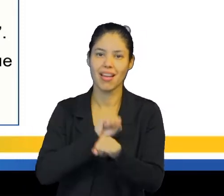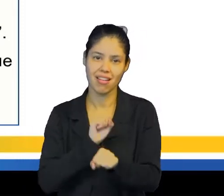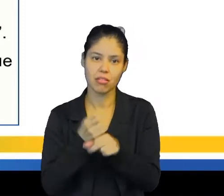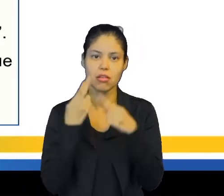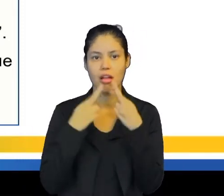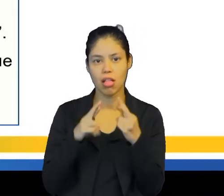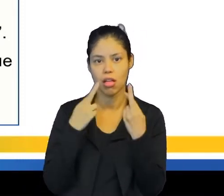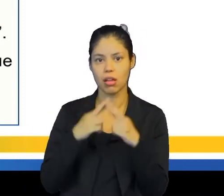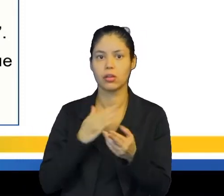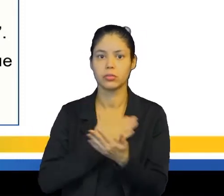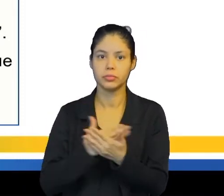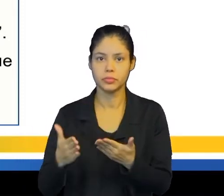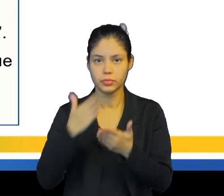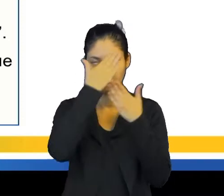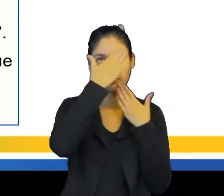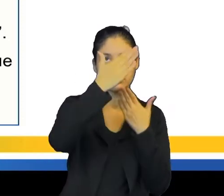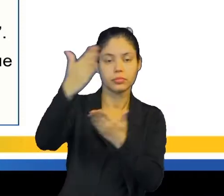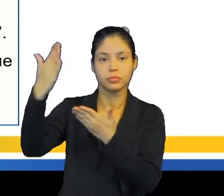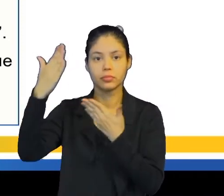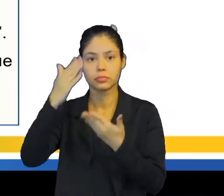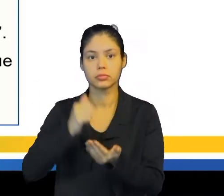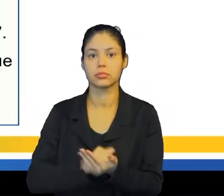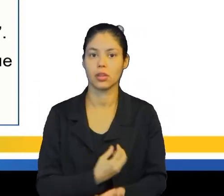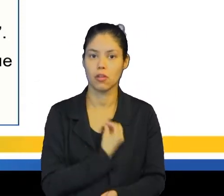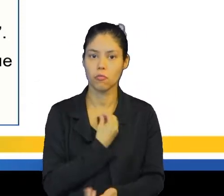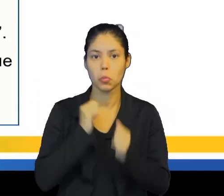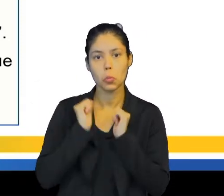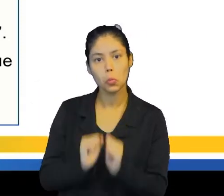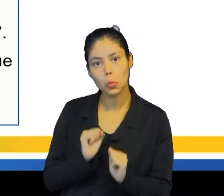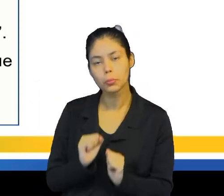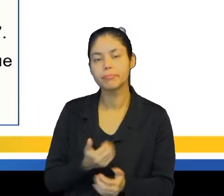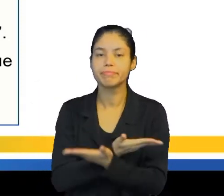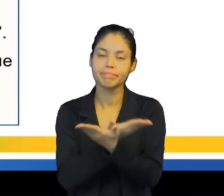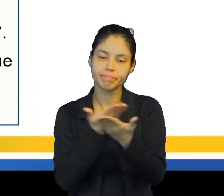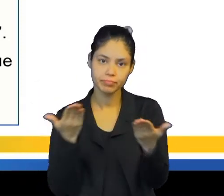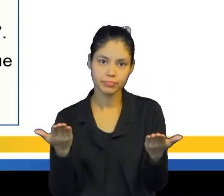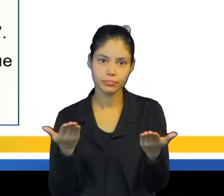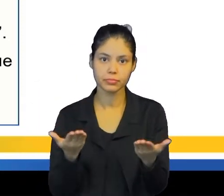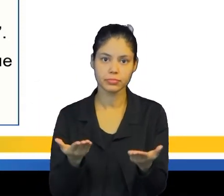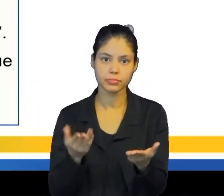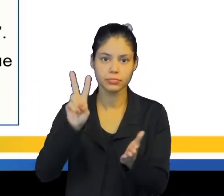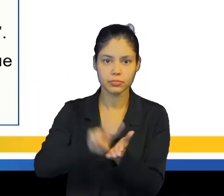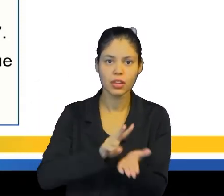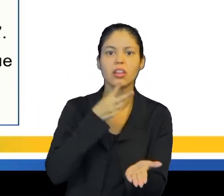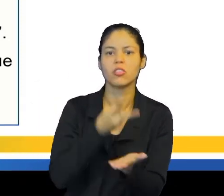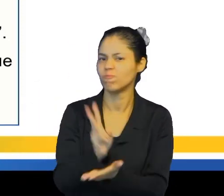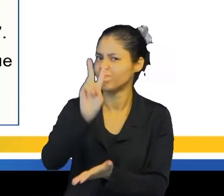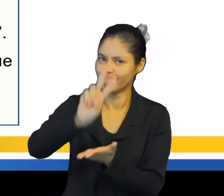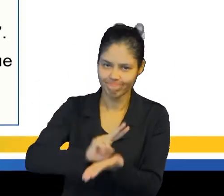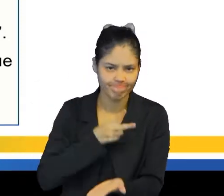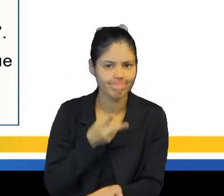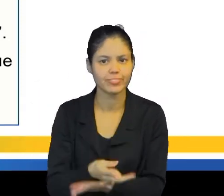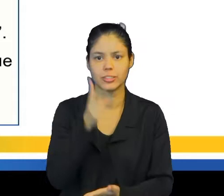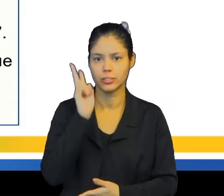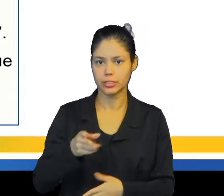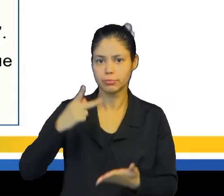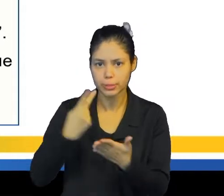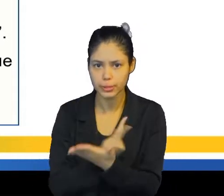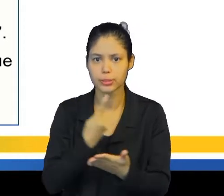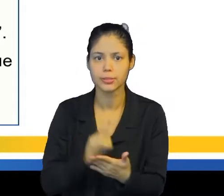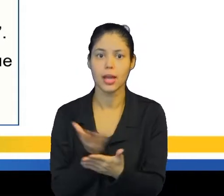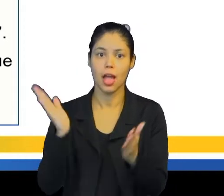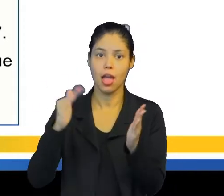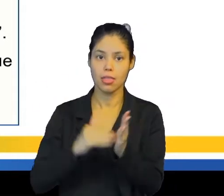parar de reclamar e começar a agradecer. A vida permite que você caia de novo e de novo, até que você